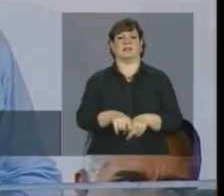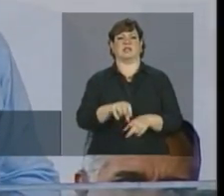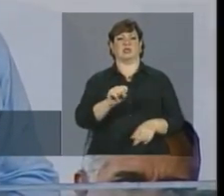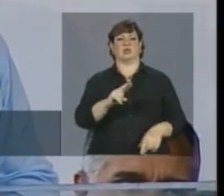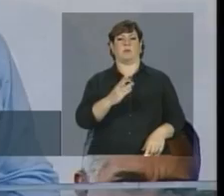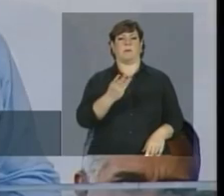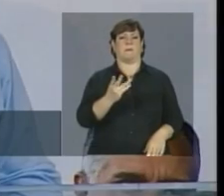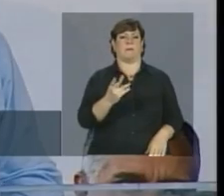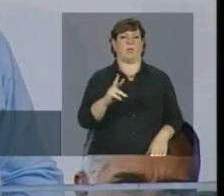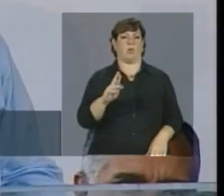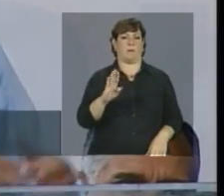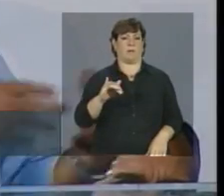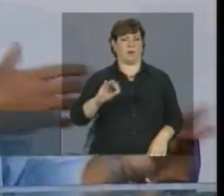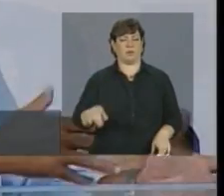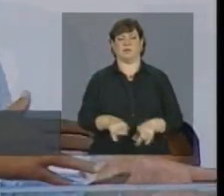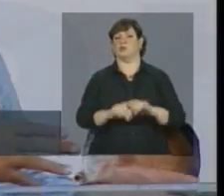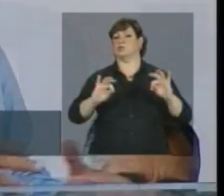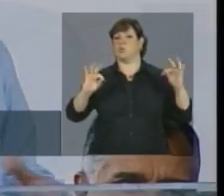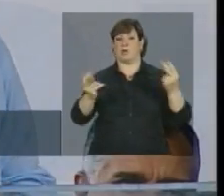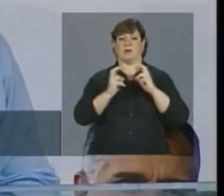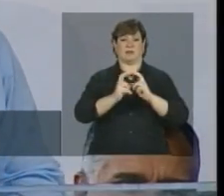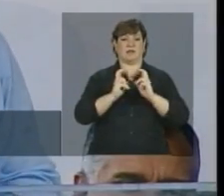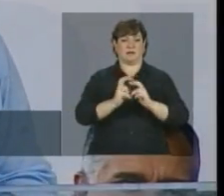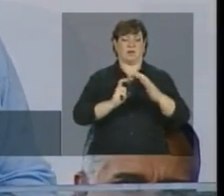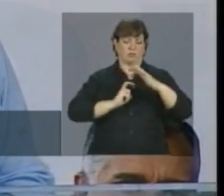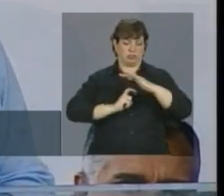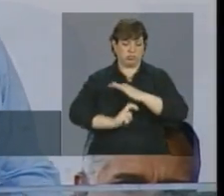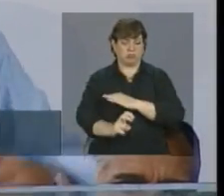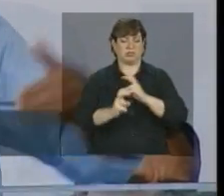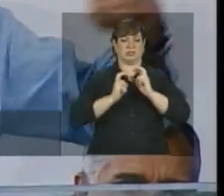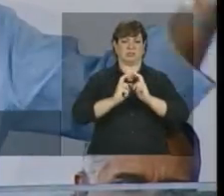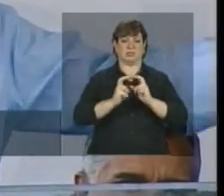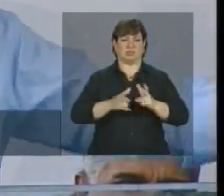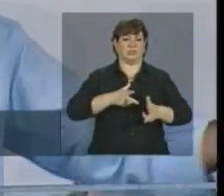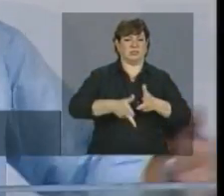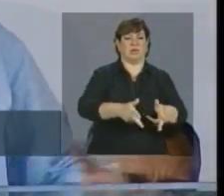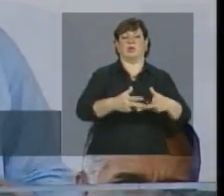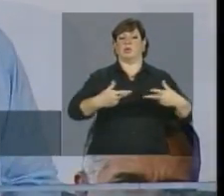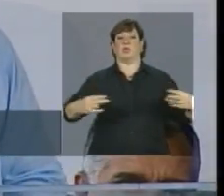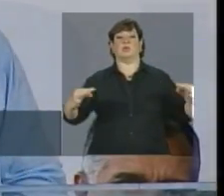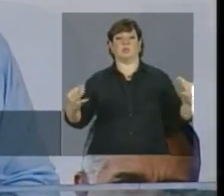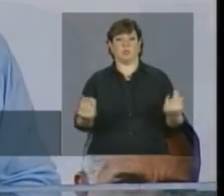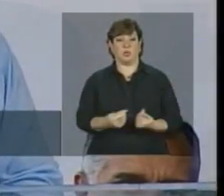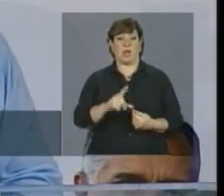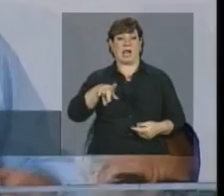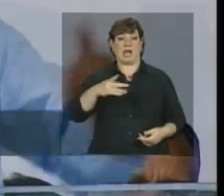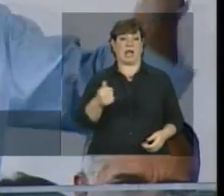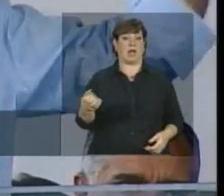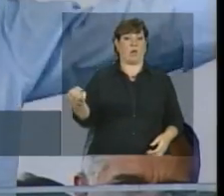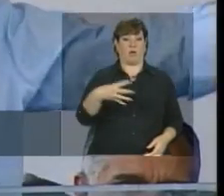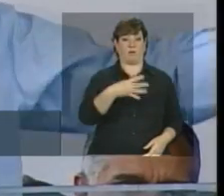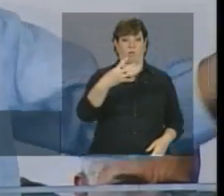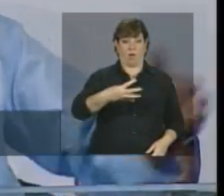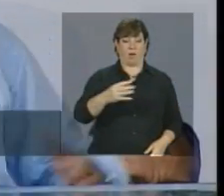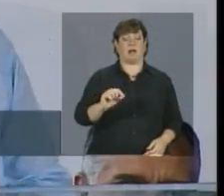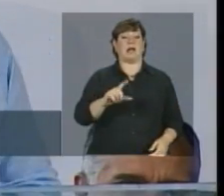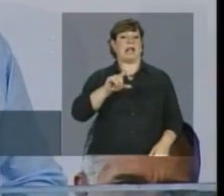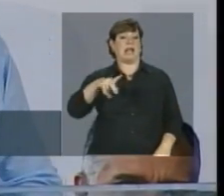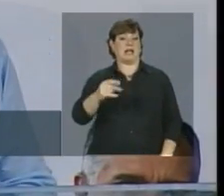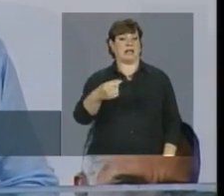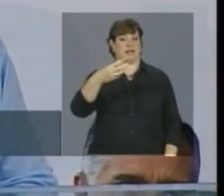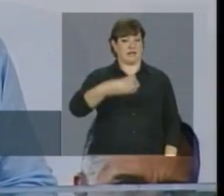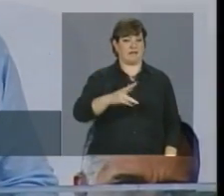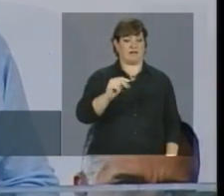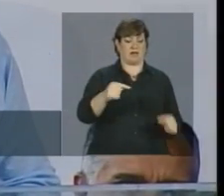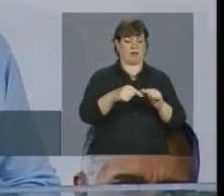Supervia renovados, todos os trens do metrô renovados, uma nova linha de metrô, linha 4, a linha 3 que vai